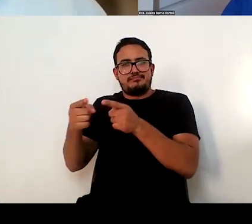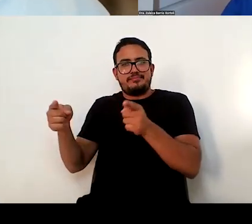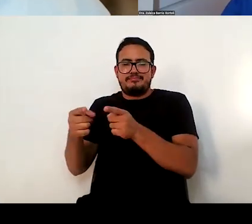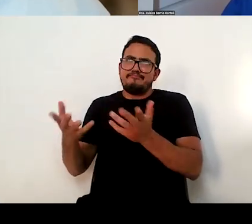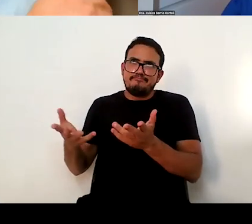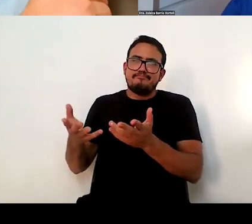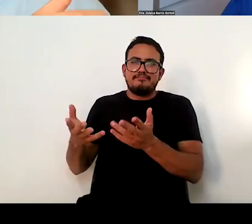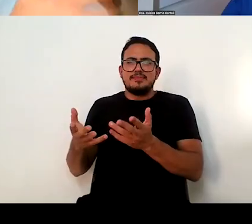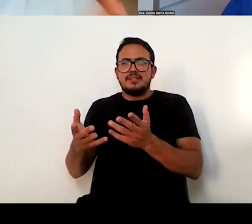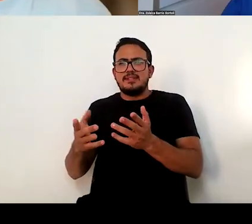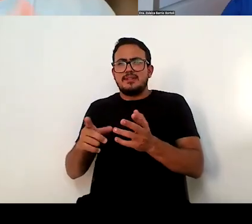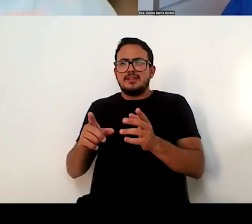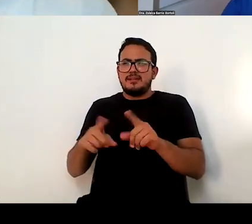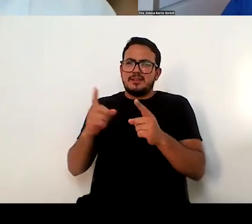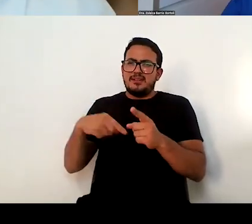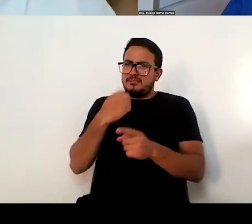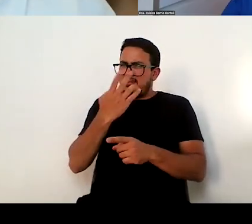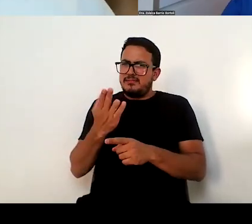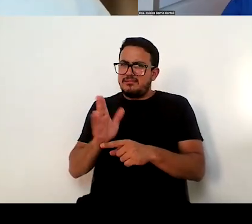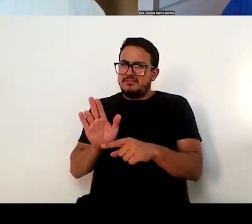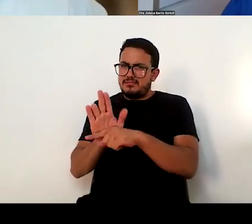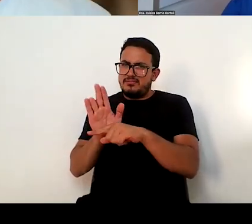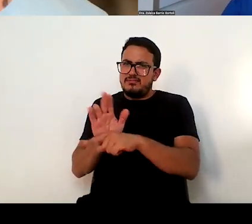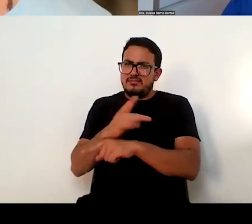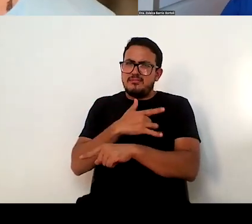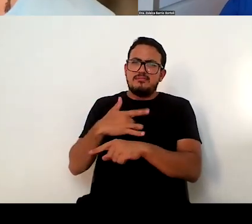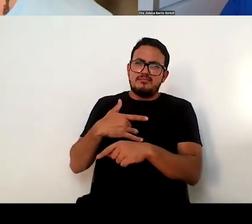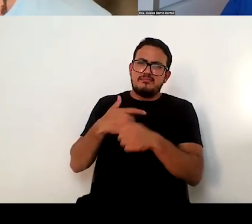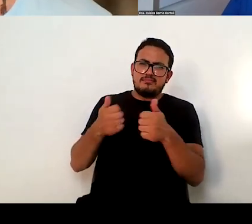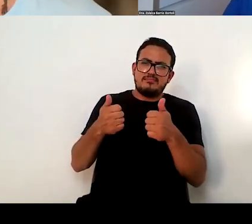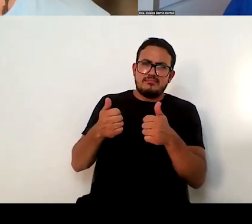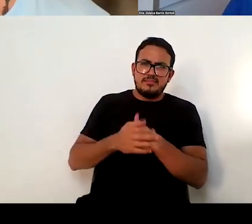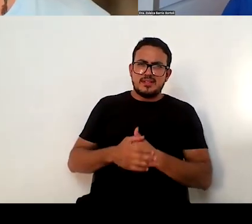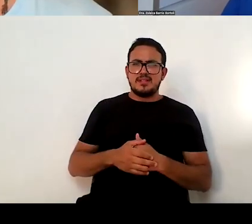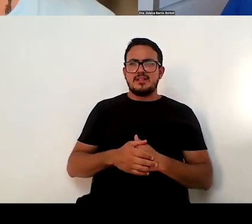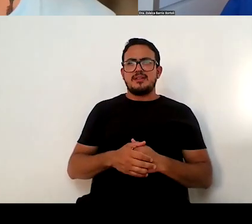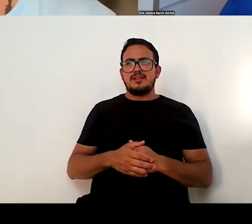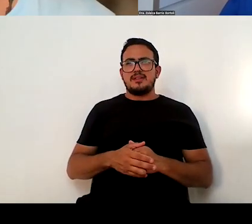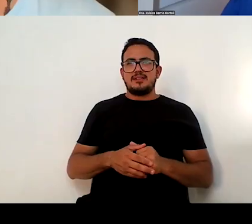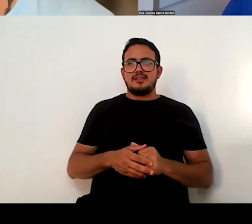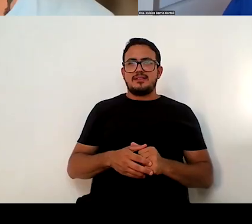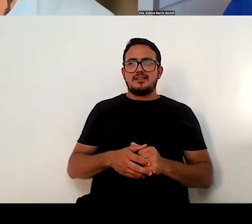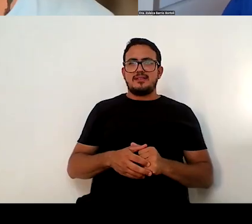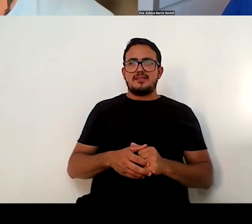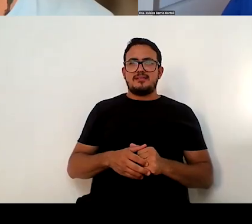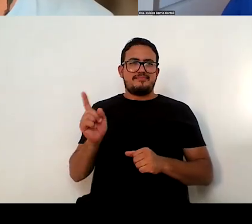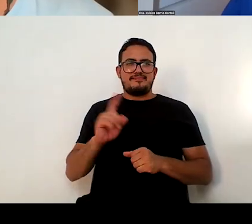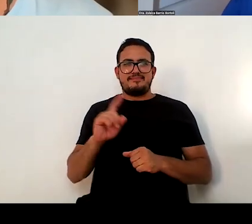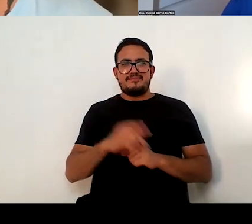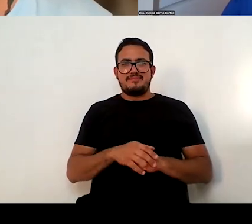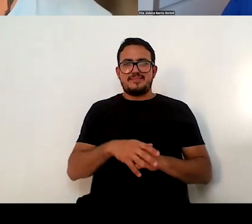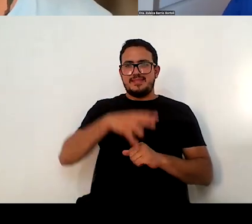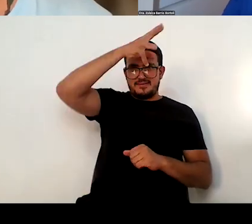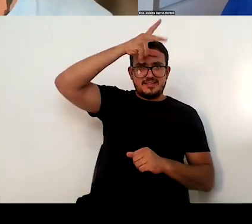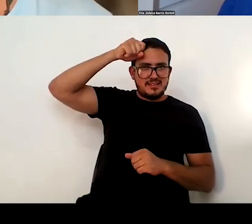trocar o refrigerante por um suco de caixinha, nesse, É. nesse sentido? Não, o refrigerante de caixinha é a mesma